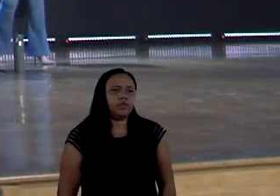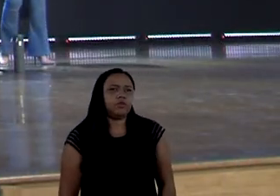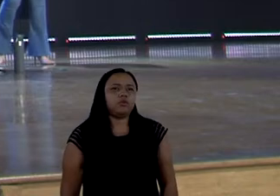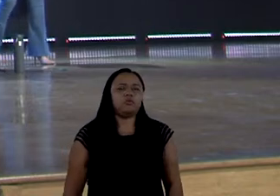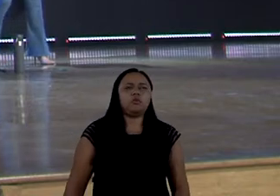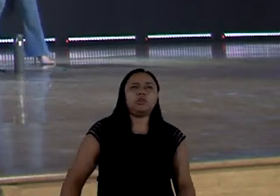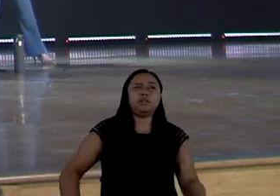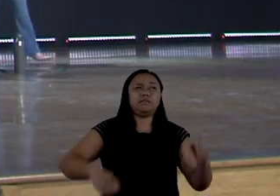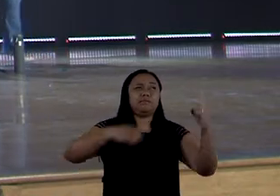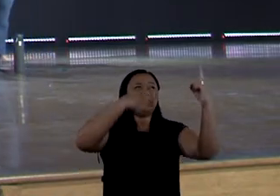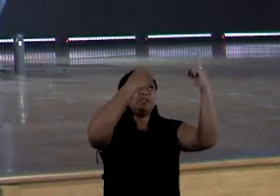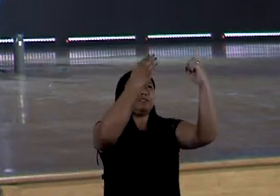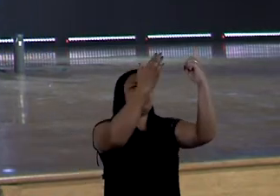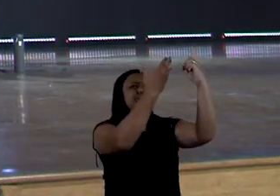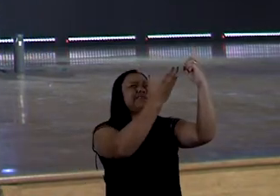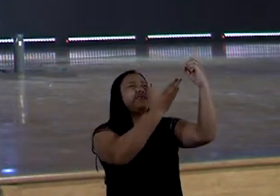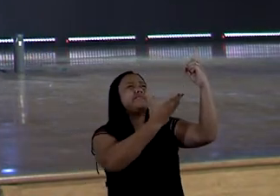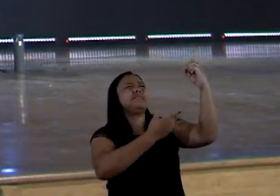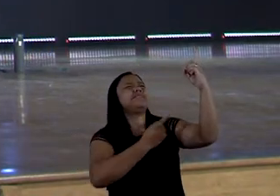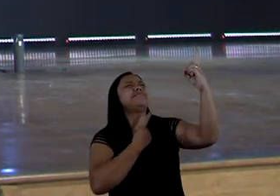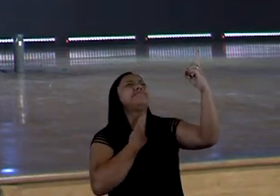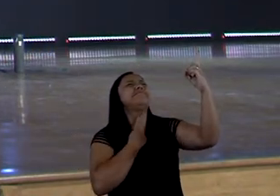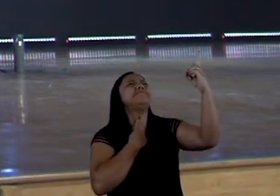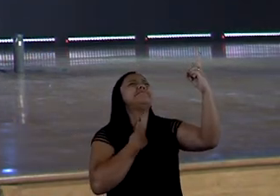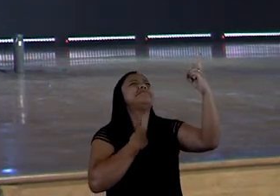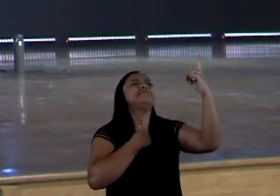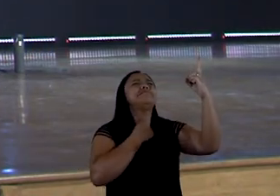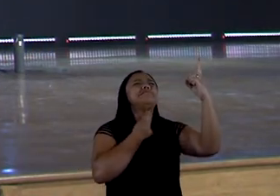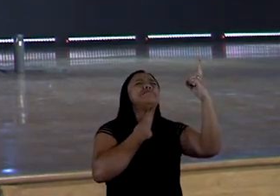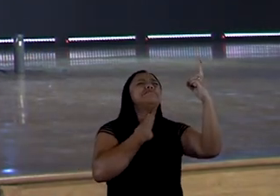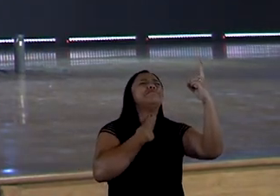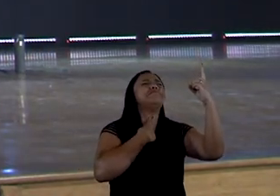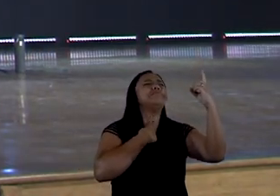tão desejado aqui.